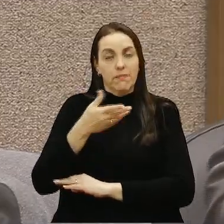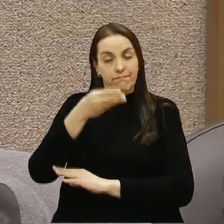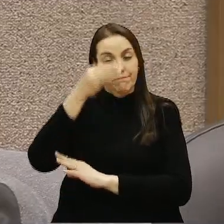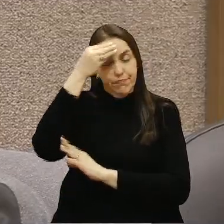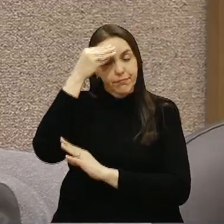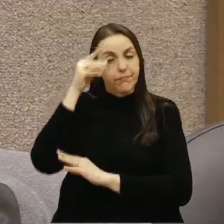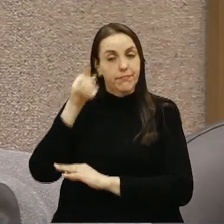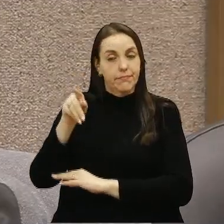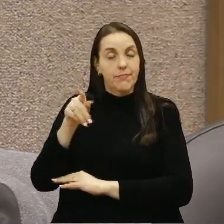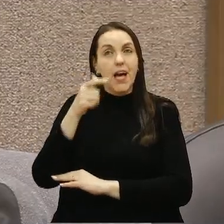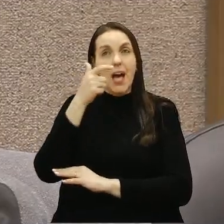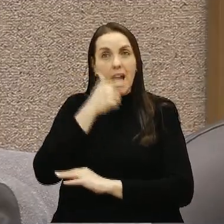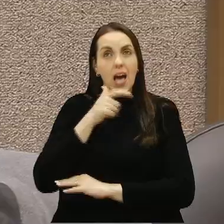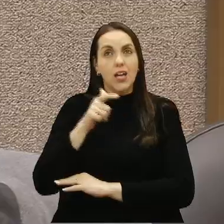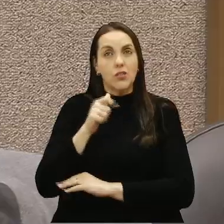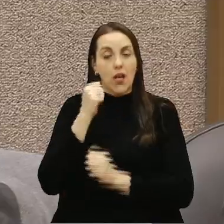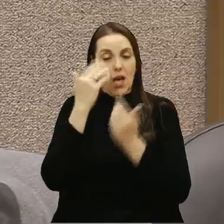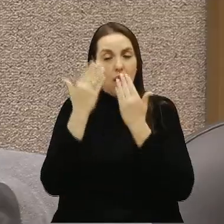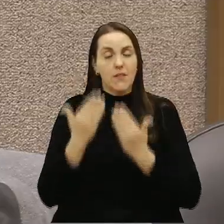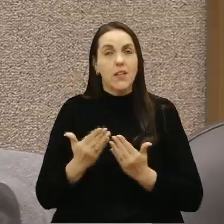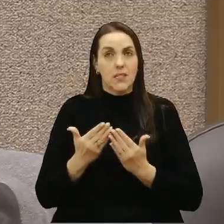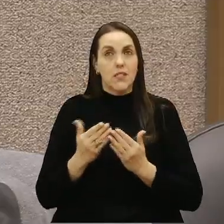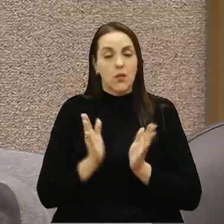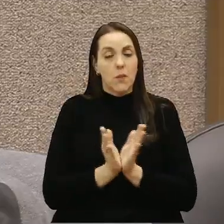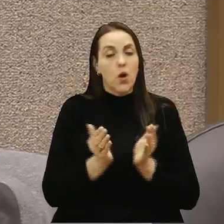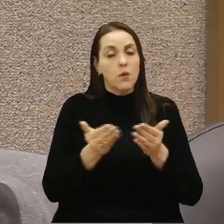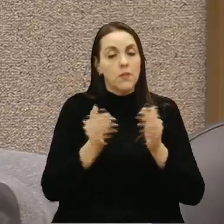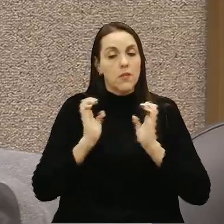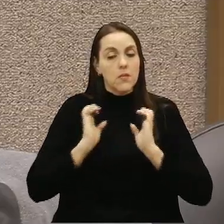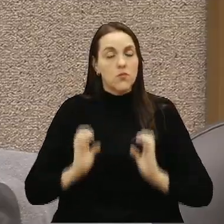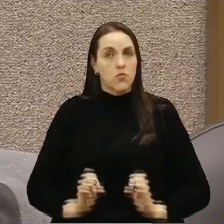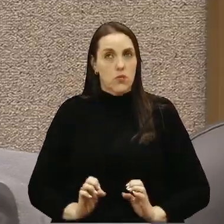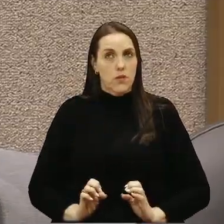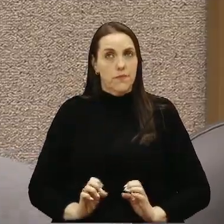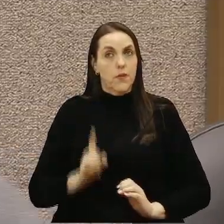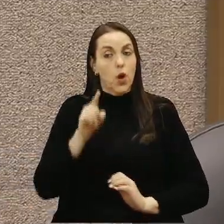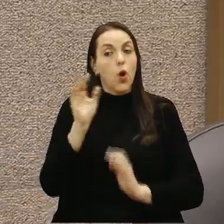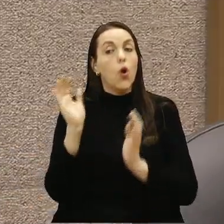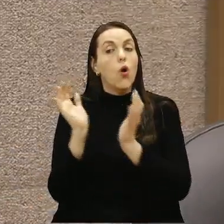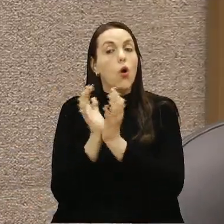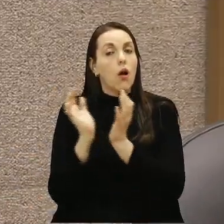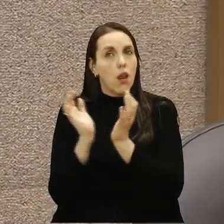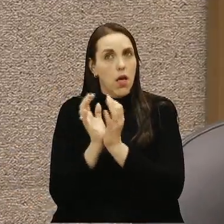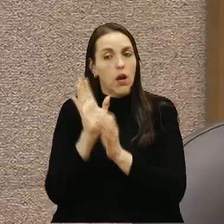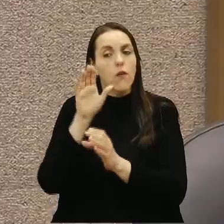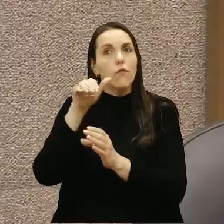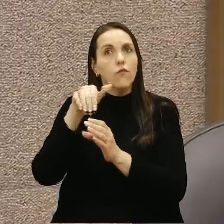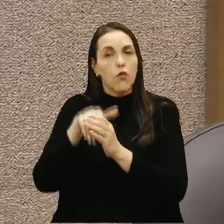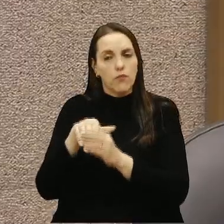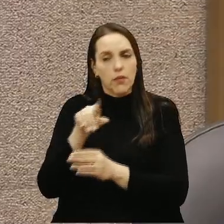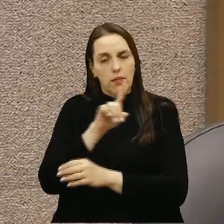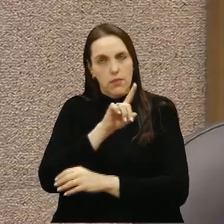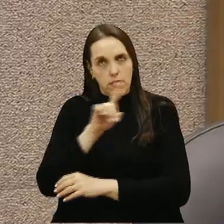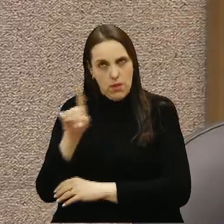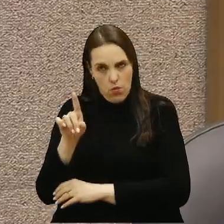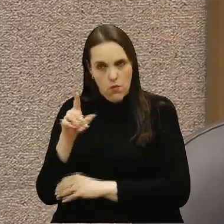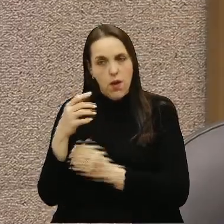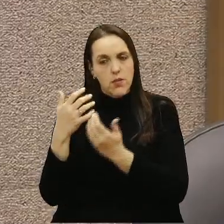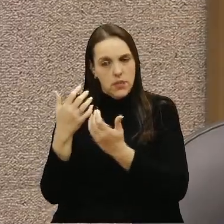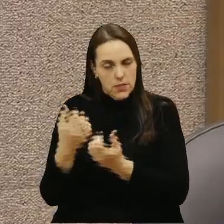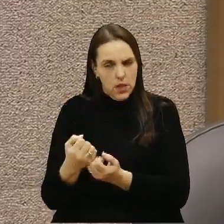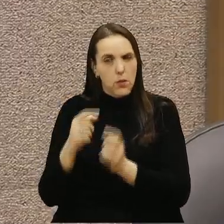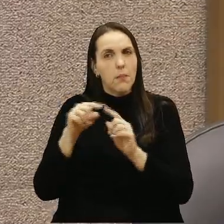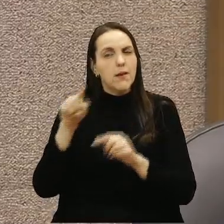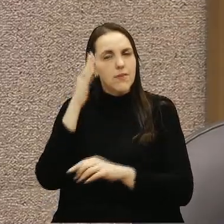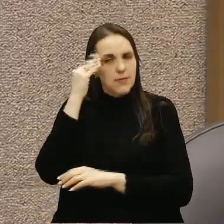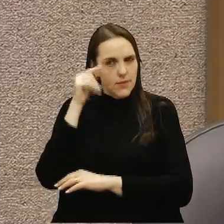ter uma avaliação da comissão de ética. Nobre colega, vou votar não pela admissibilidade, mas saibam